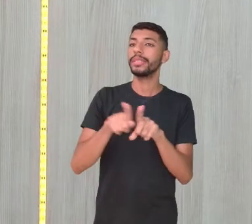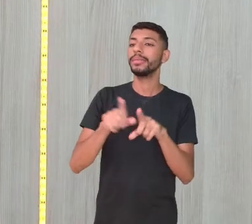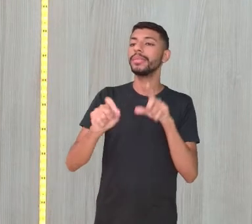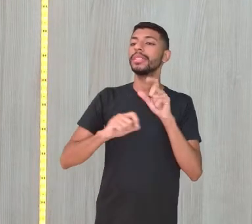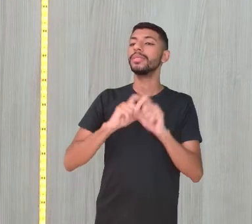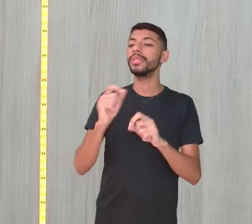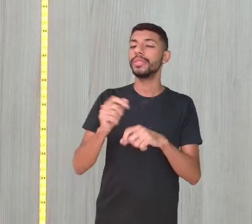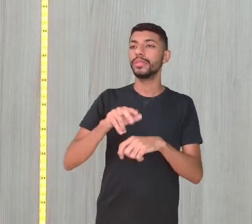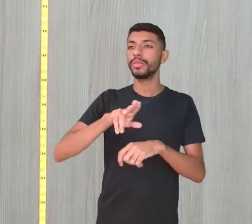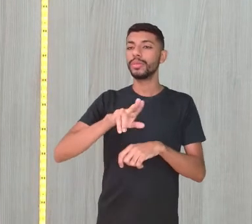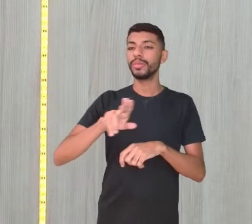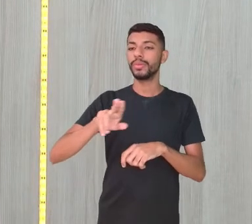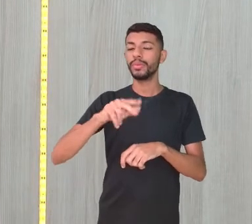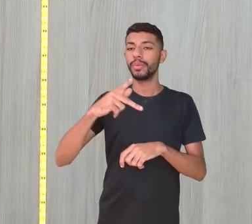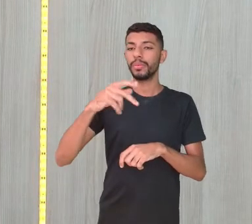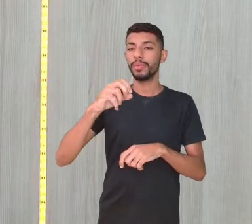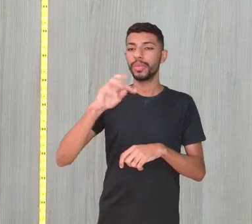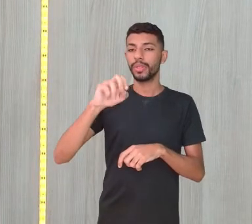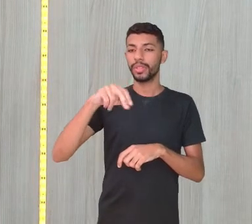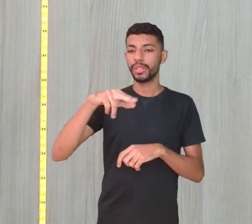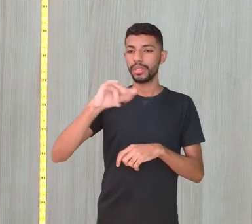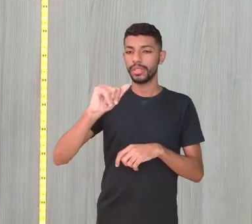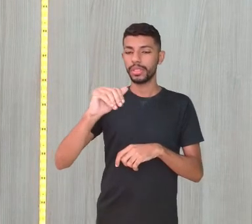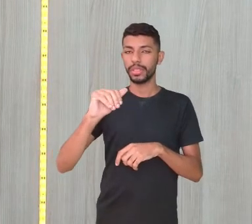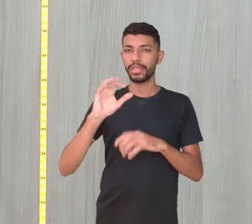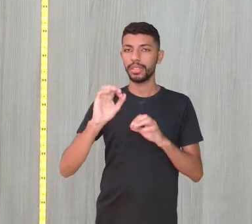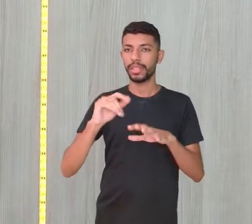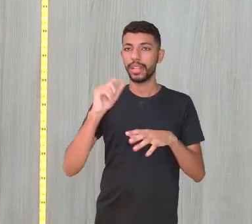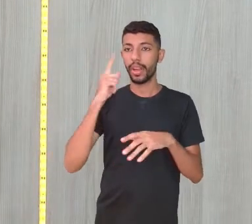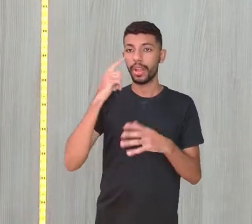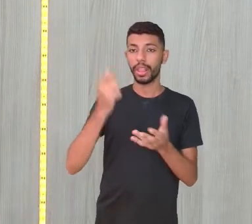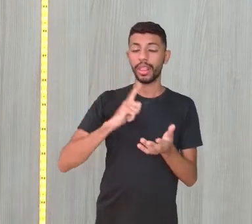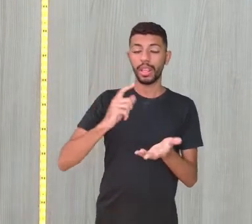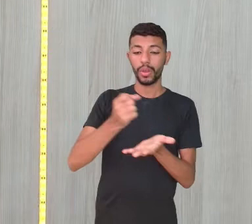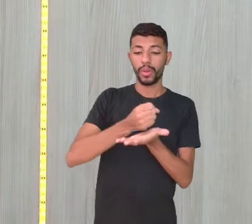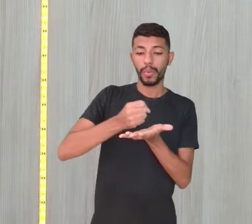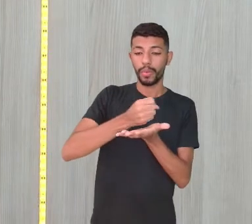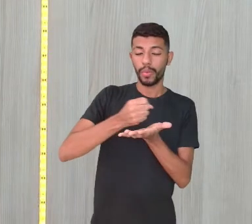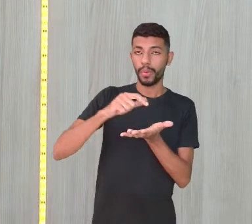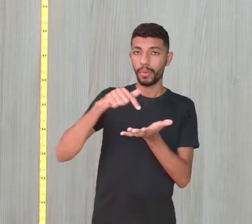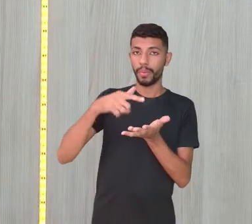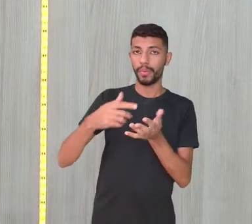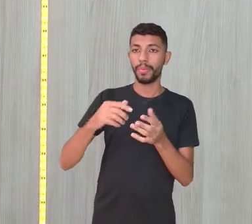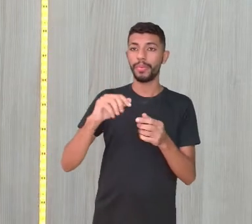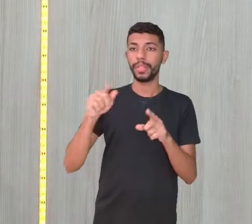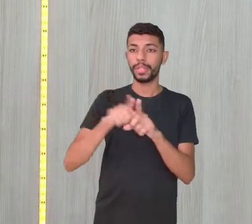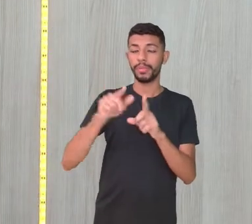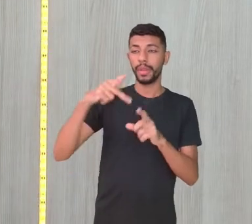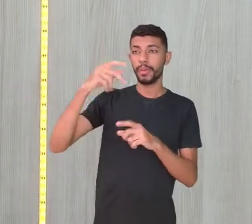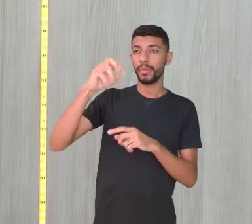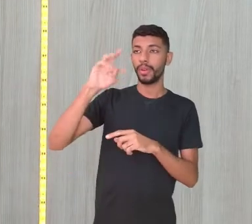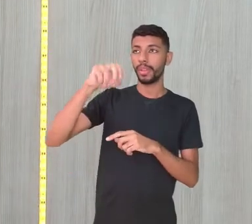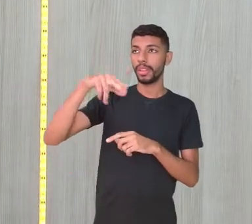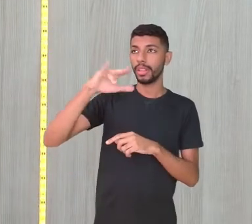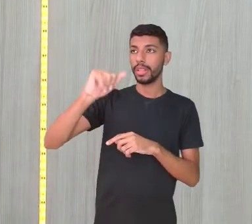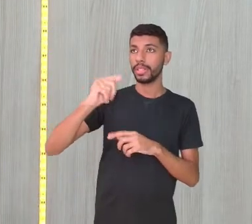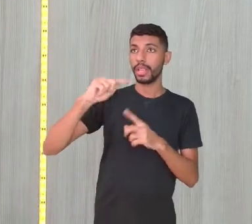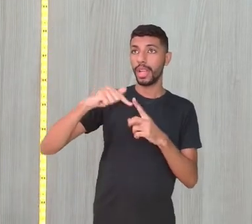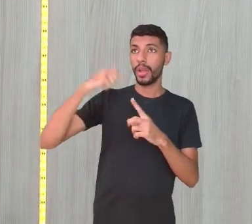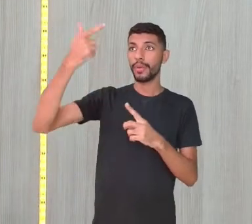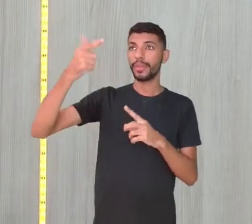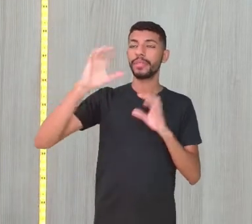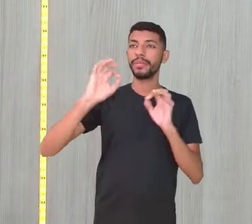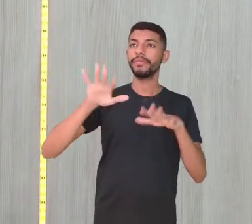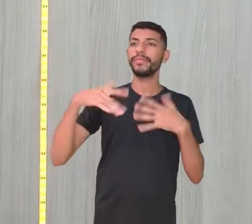de potência, certo? Então, eu tenho uma base e tenho uma potência que está lá em cima. Então, como é que a gente resolve aí